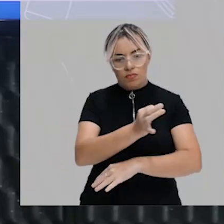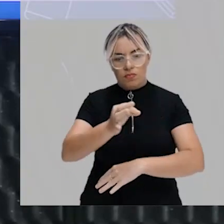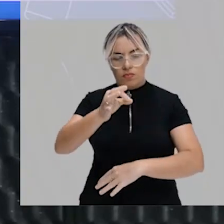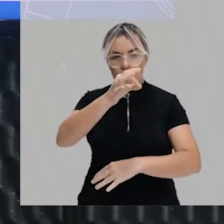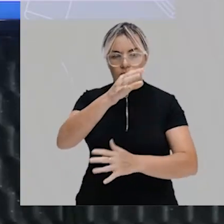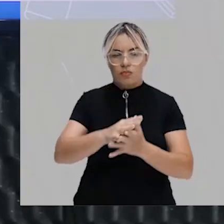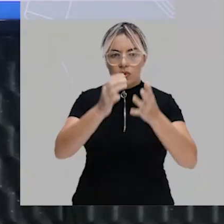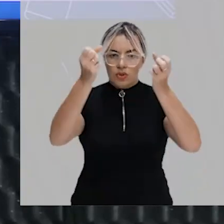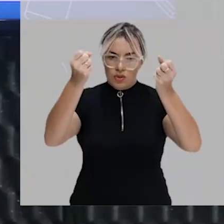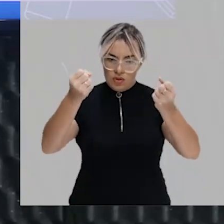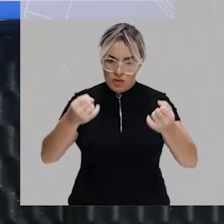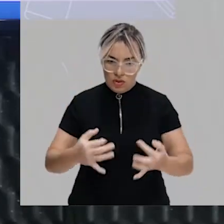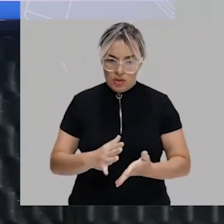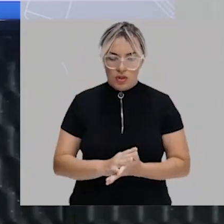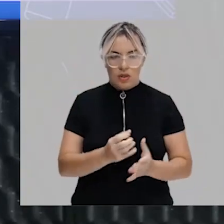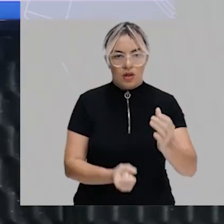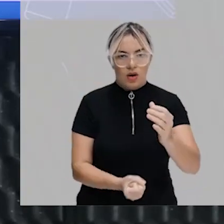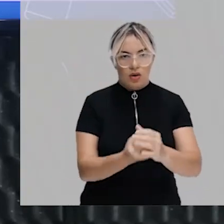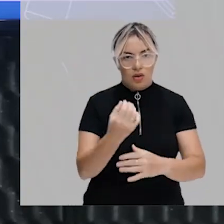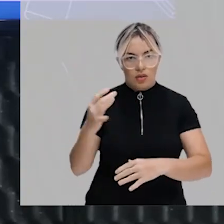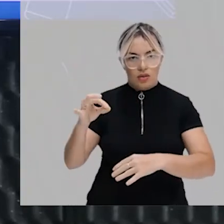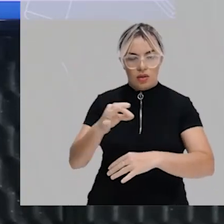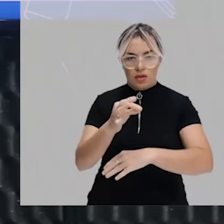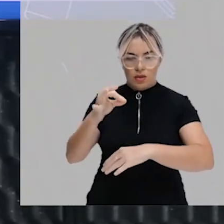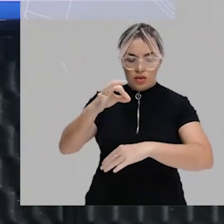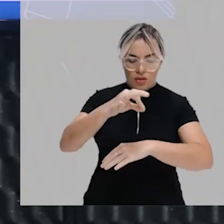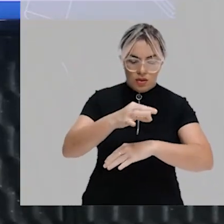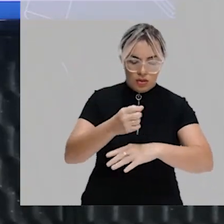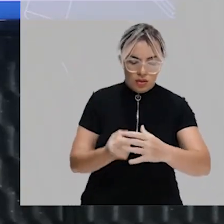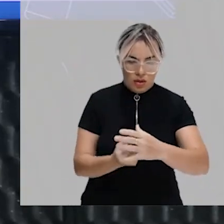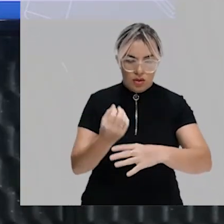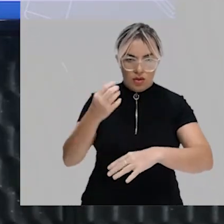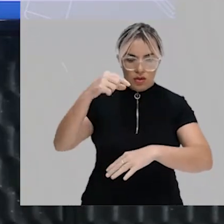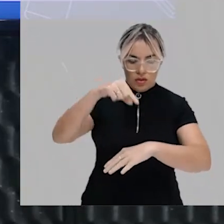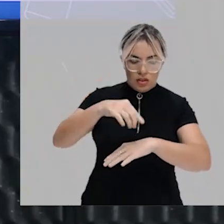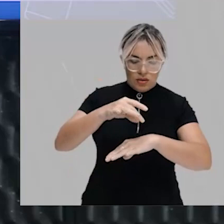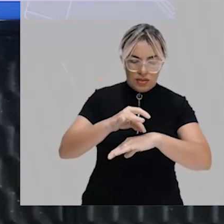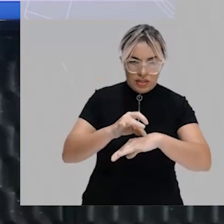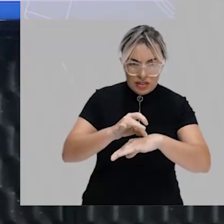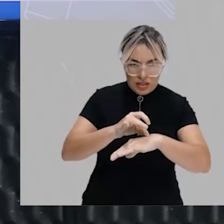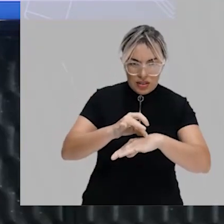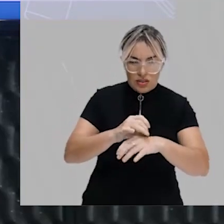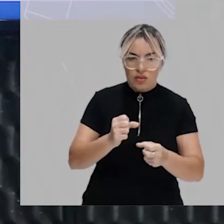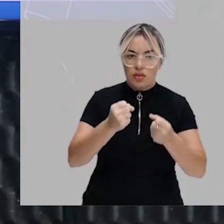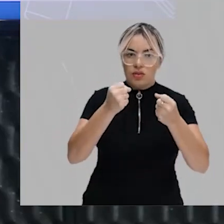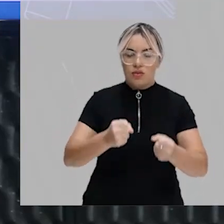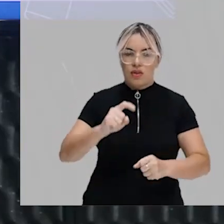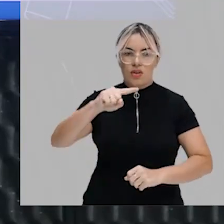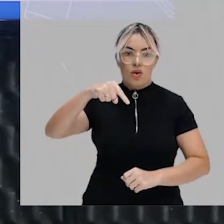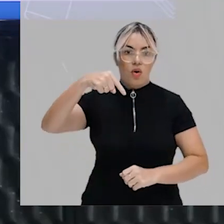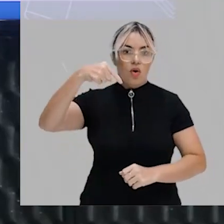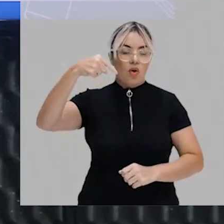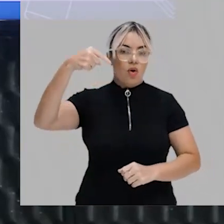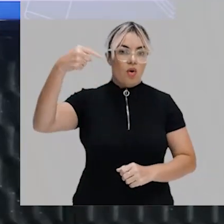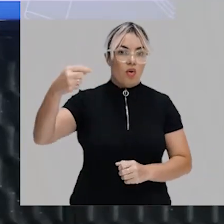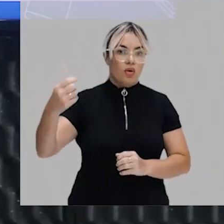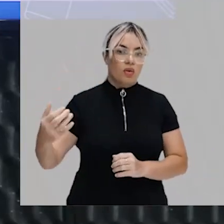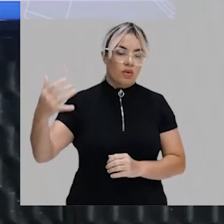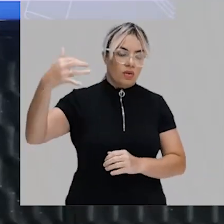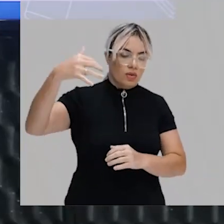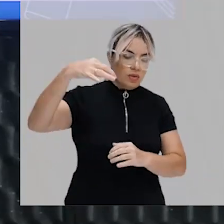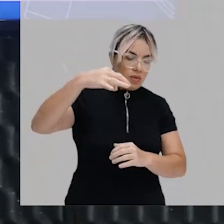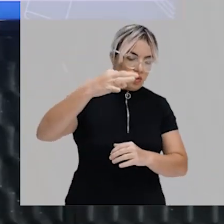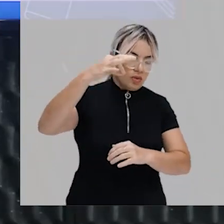as moscas que nasceram naquele pedaço de carne, né, só puderam ter nascido porque vieram outras do ambiente externo